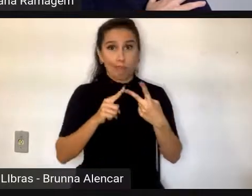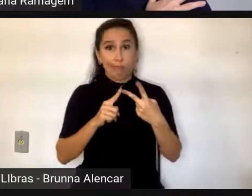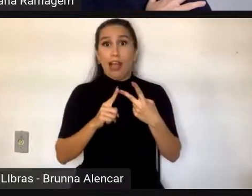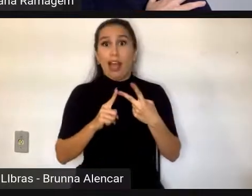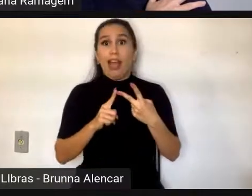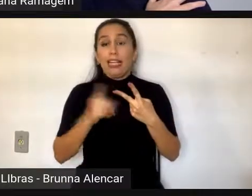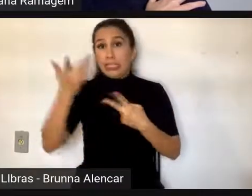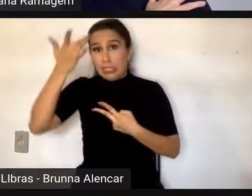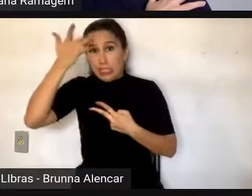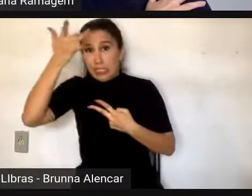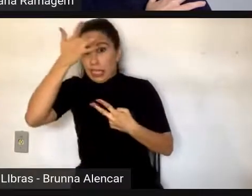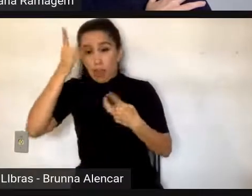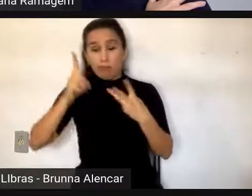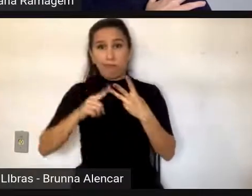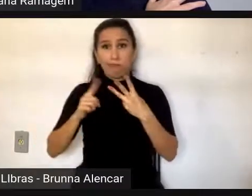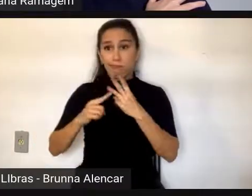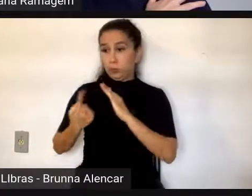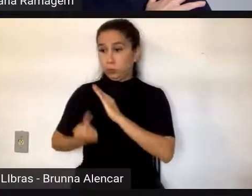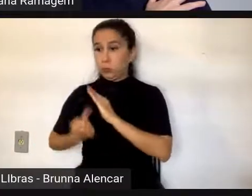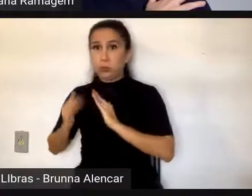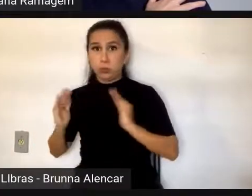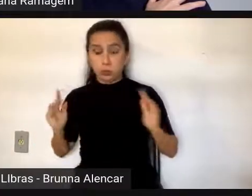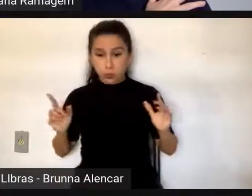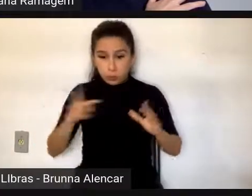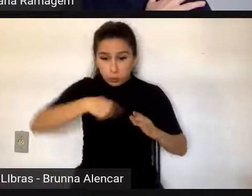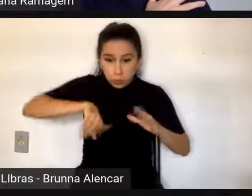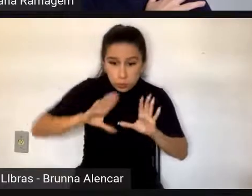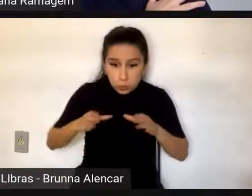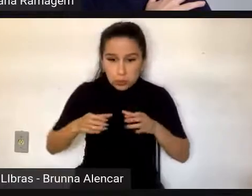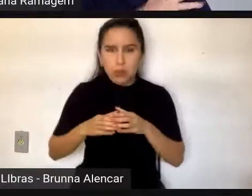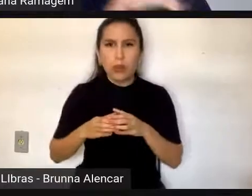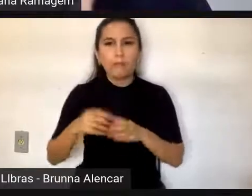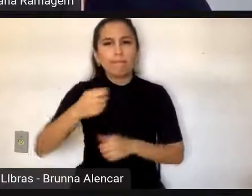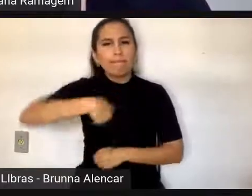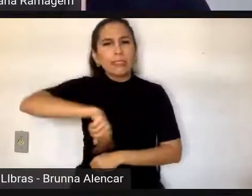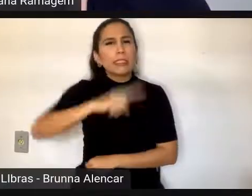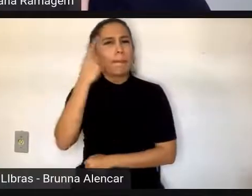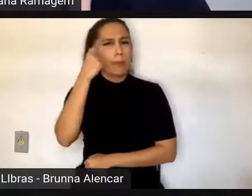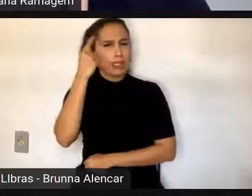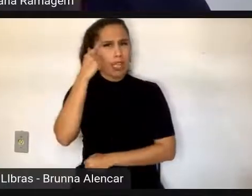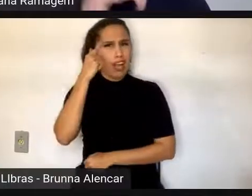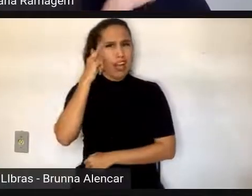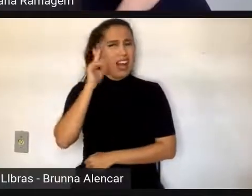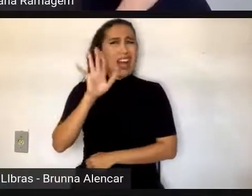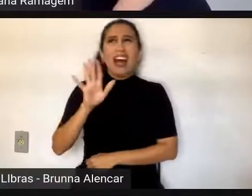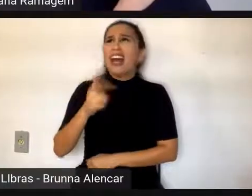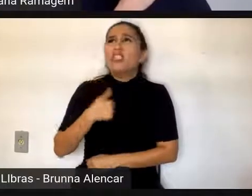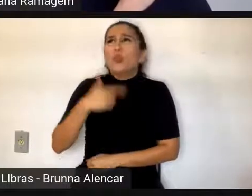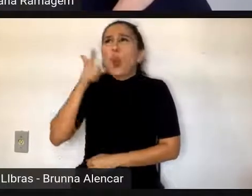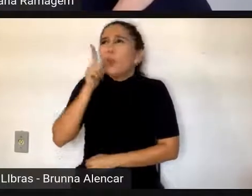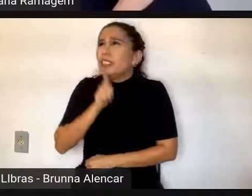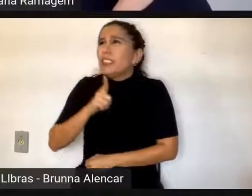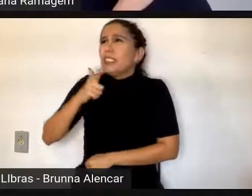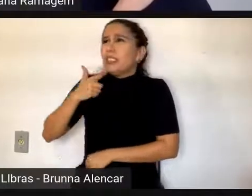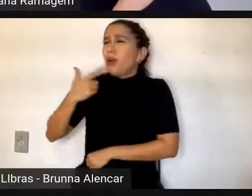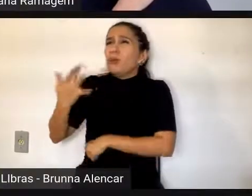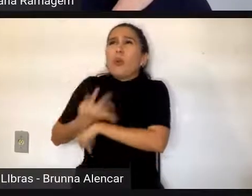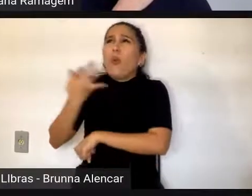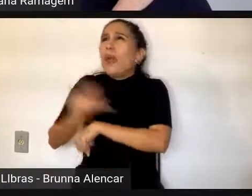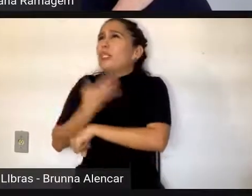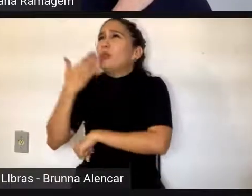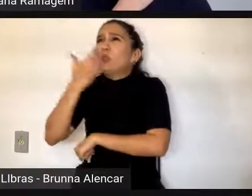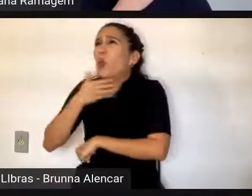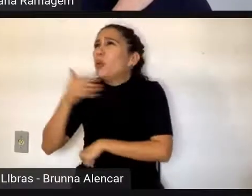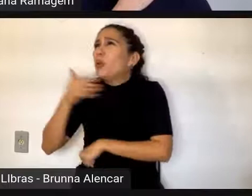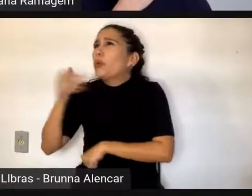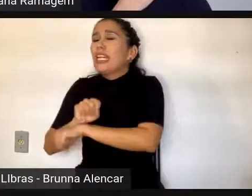depois eu não tô adaptado, eu tô comendo que nem um doido, eu não consigo ficar sem doce, eu tô perdendo o controle,